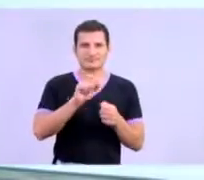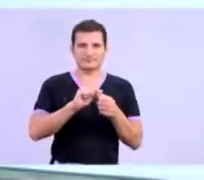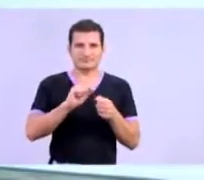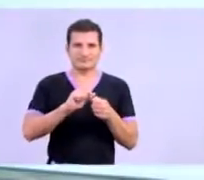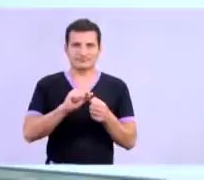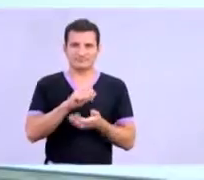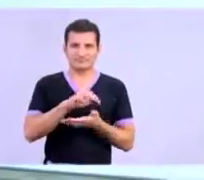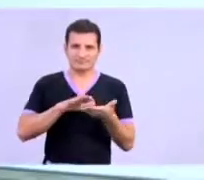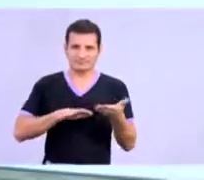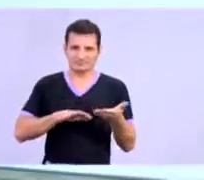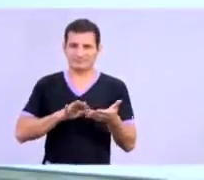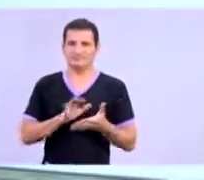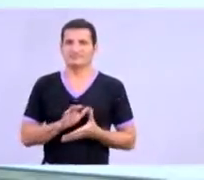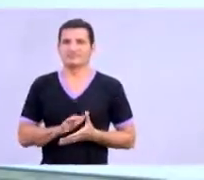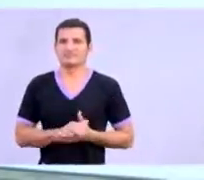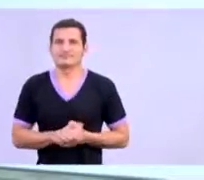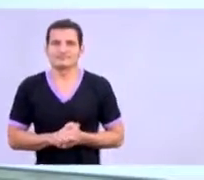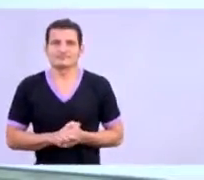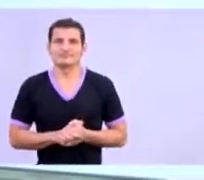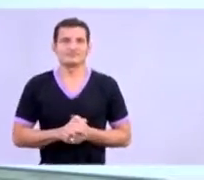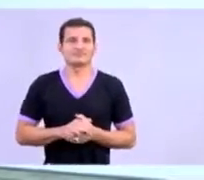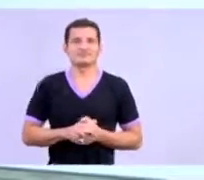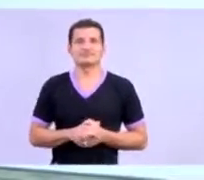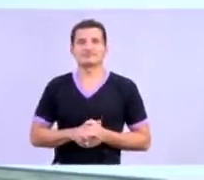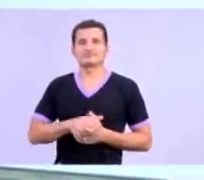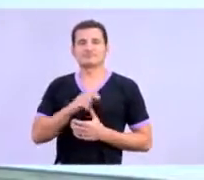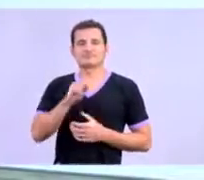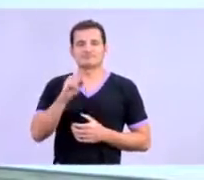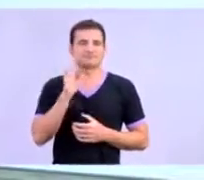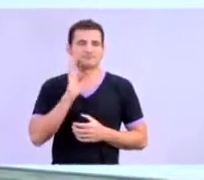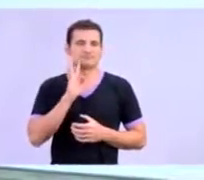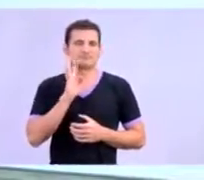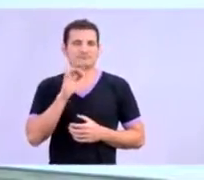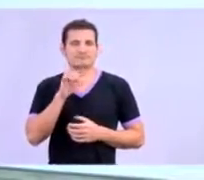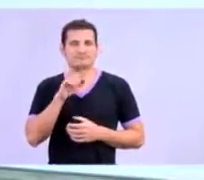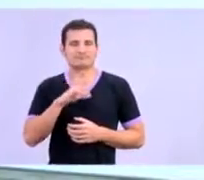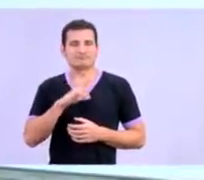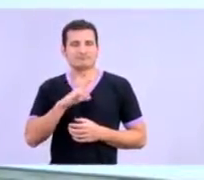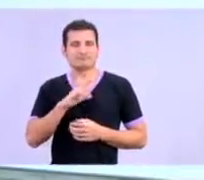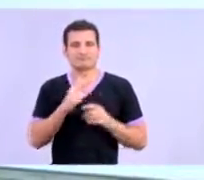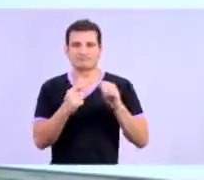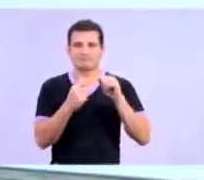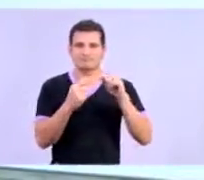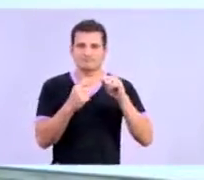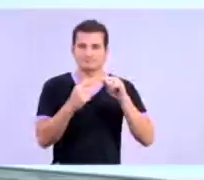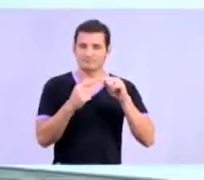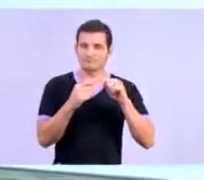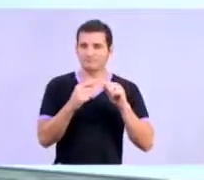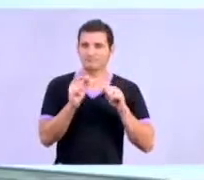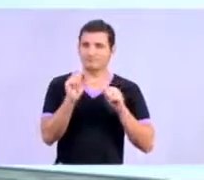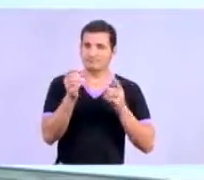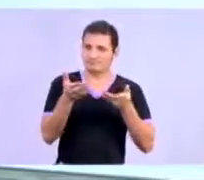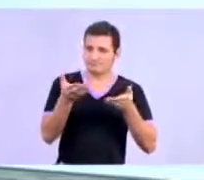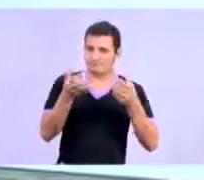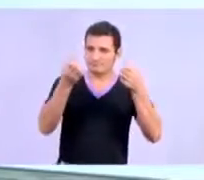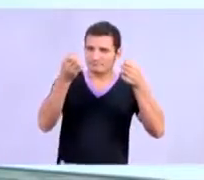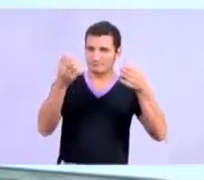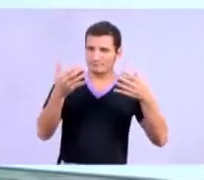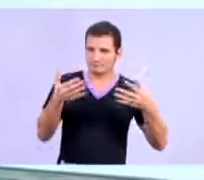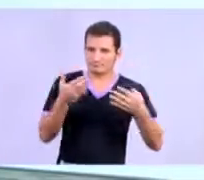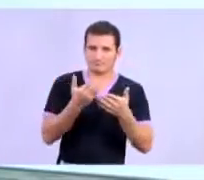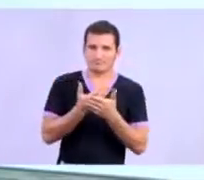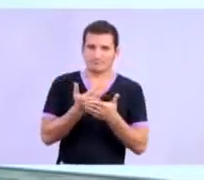Bem legal, né? Eles trazem uma abordagem bem bacana do que a gente discutiu aqui na aula, ok? E aí a gente pode